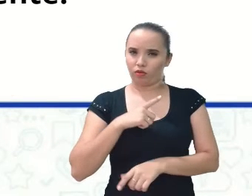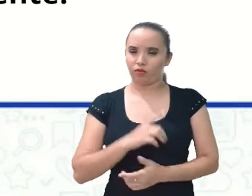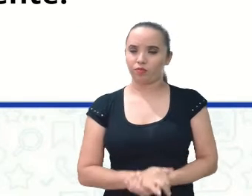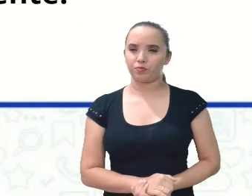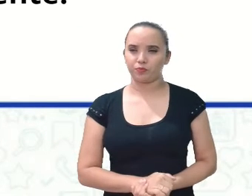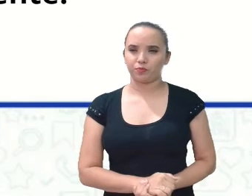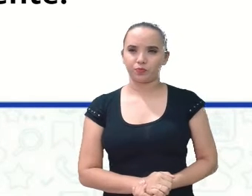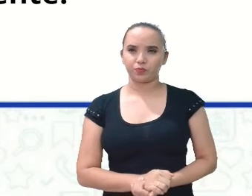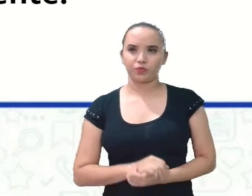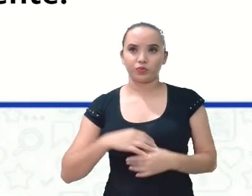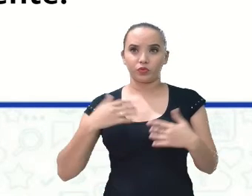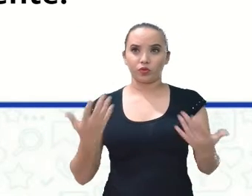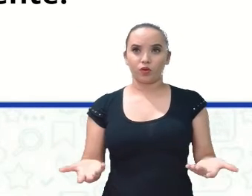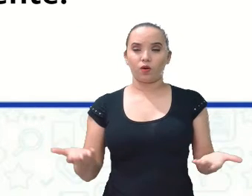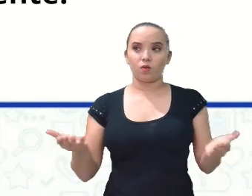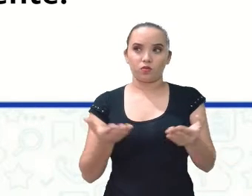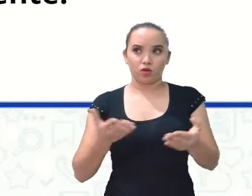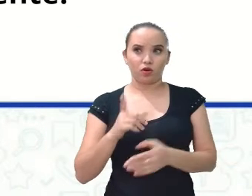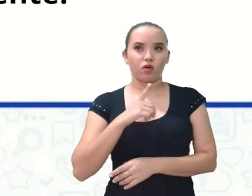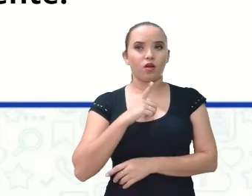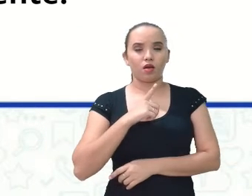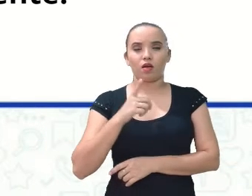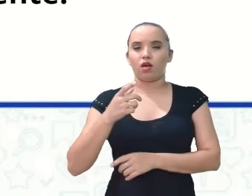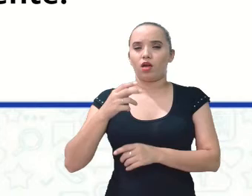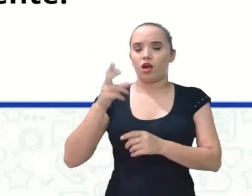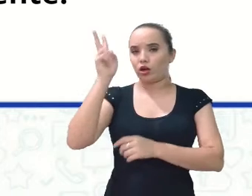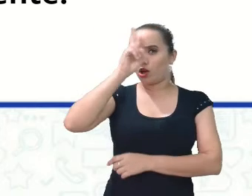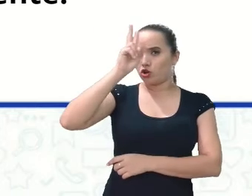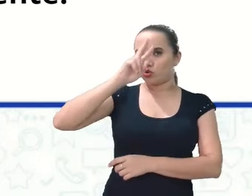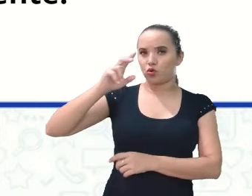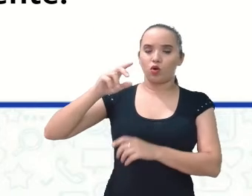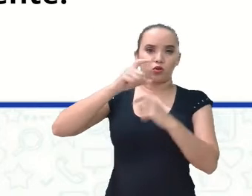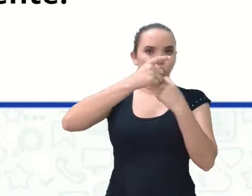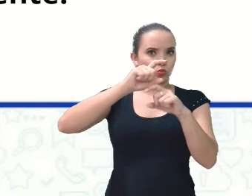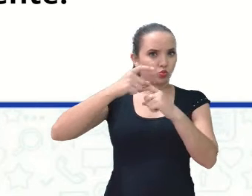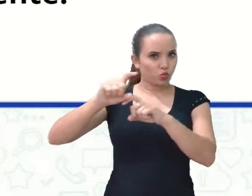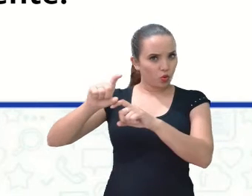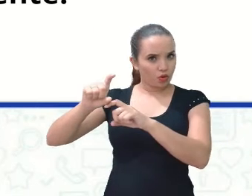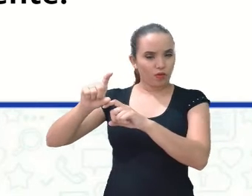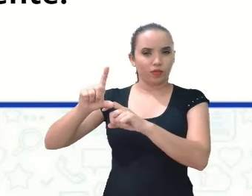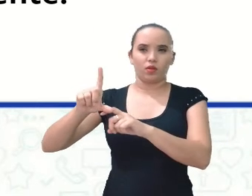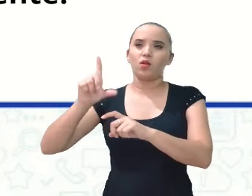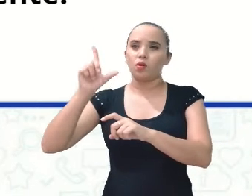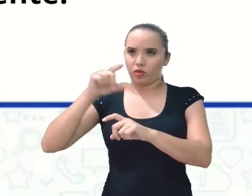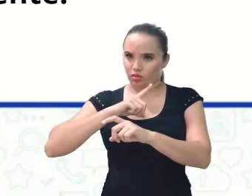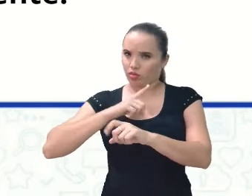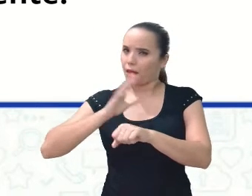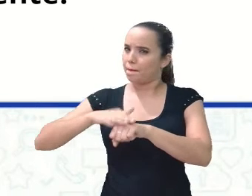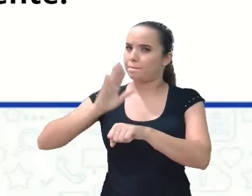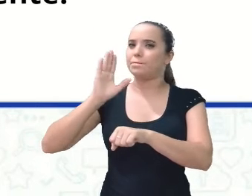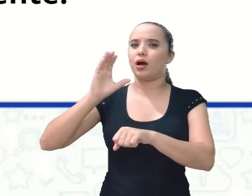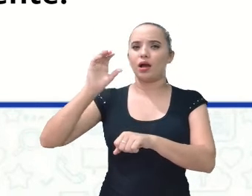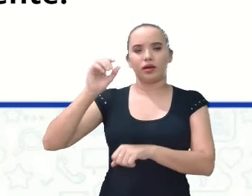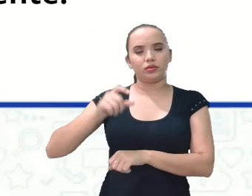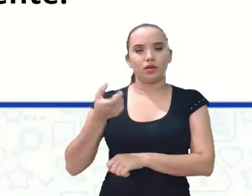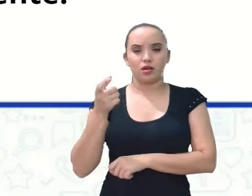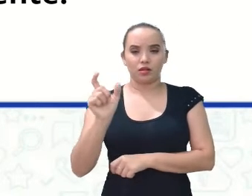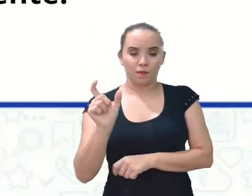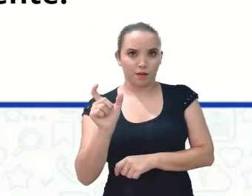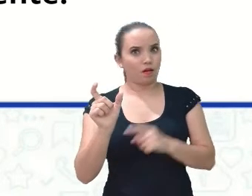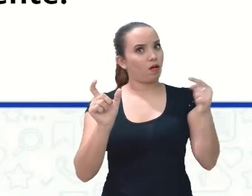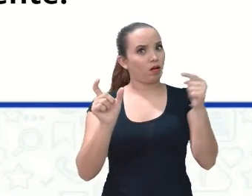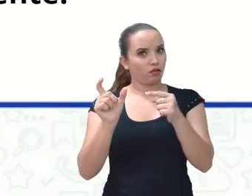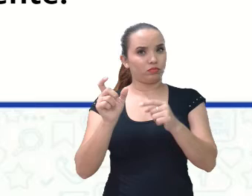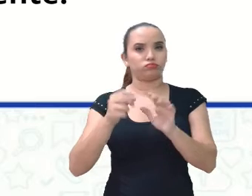Vamos lá, vamos falar um pouquinho agora sobre os quadrinhos, que é onde a onomatopeia é mais presente, né? História em quadrinhos